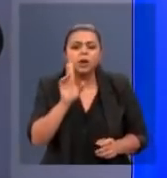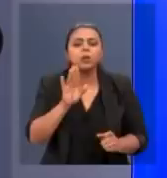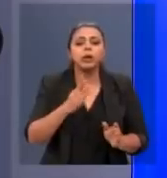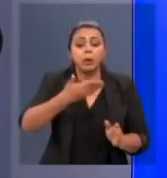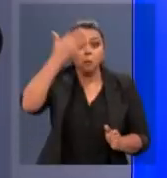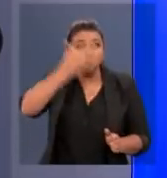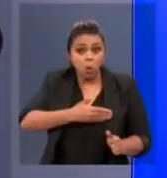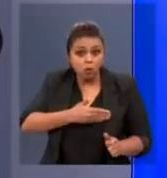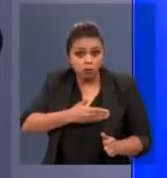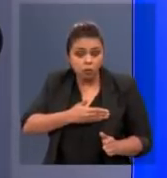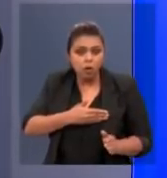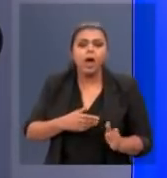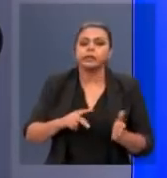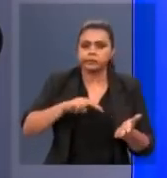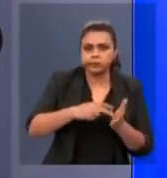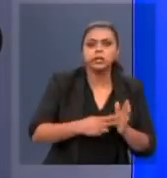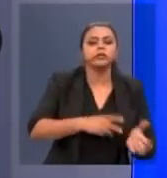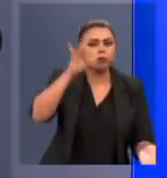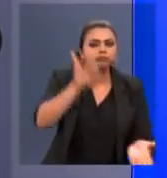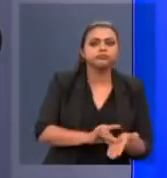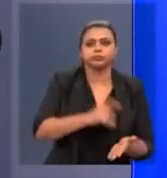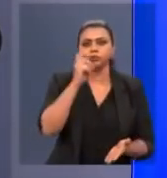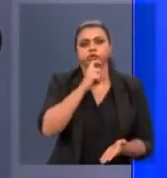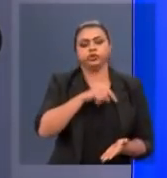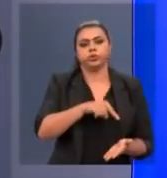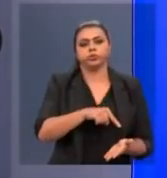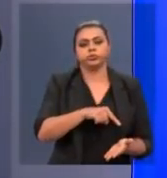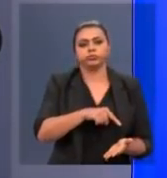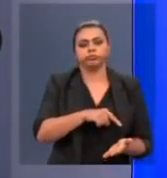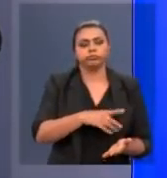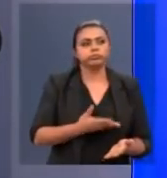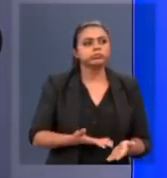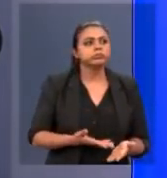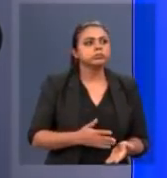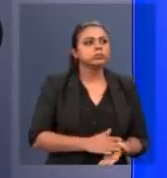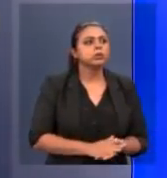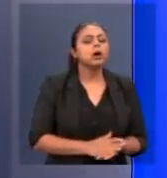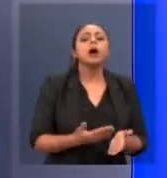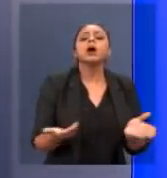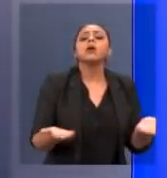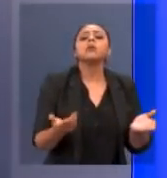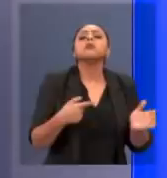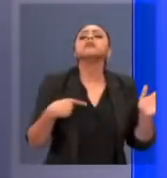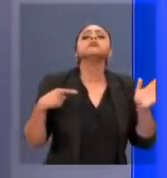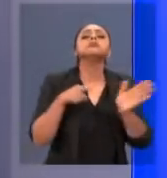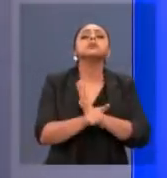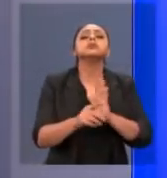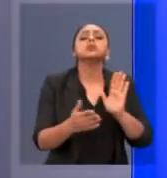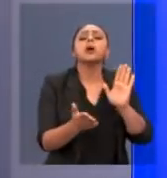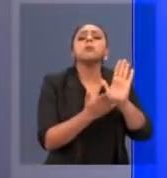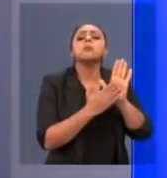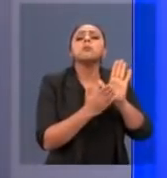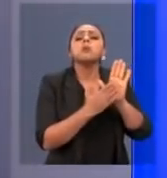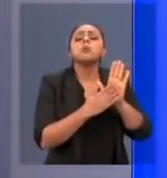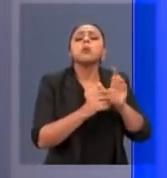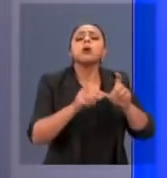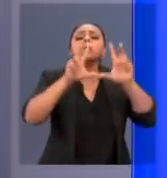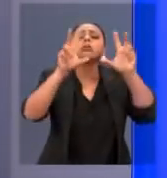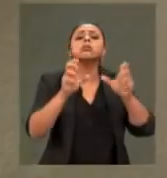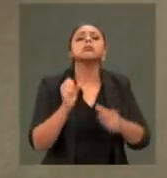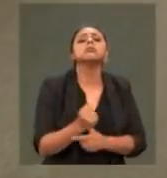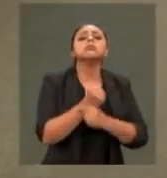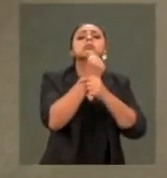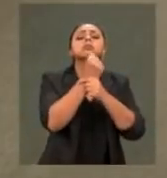o o orfanato é qual a sua proposta para o tema segurança